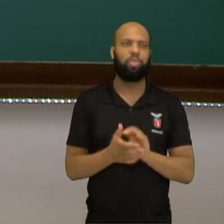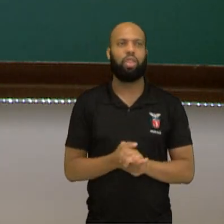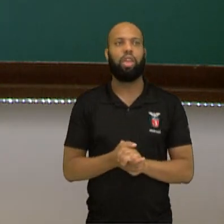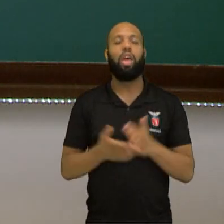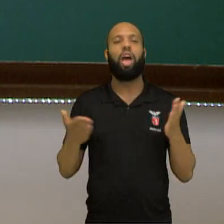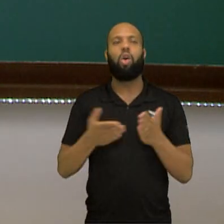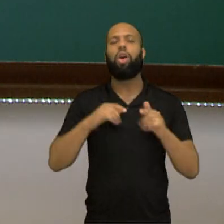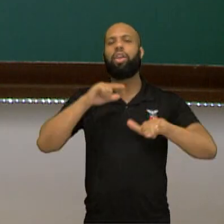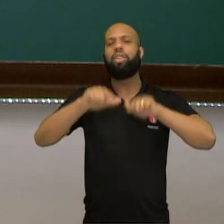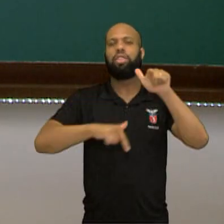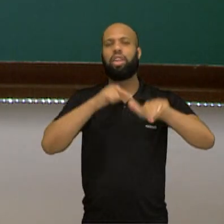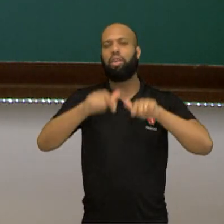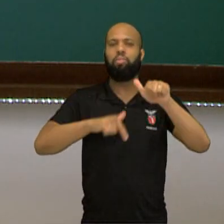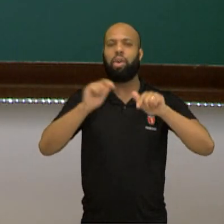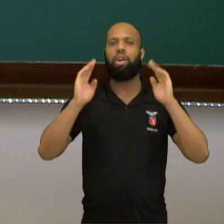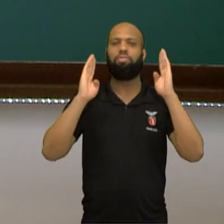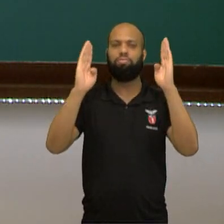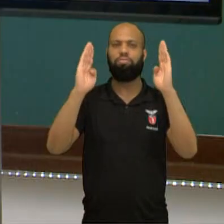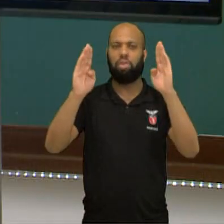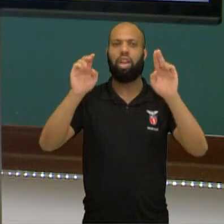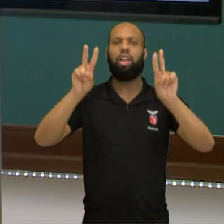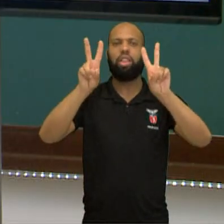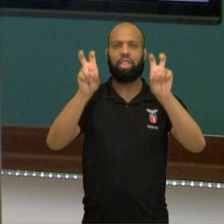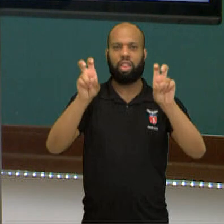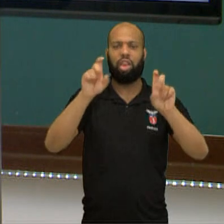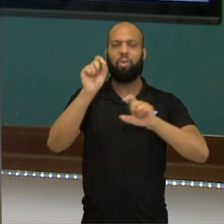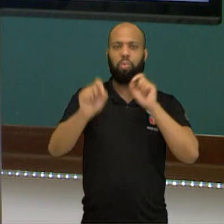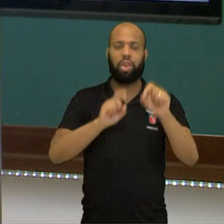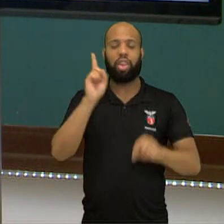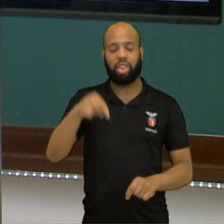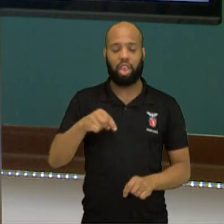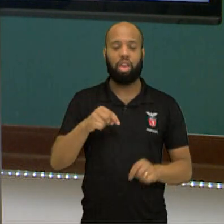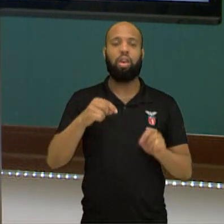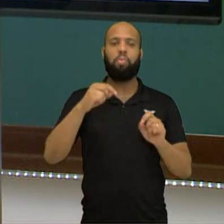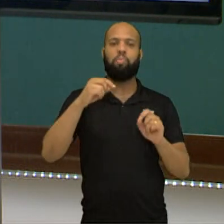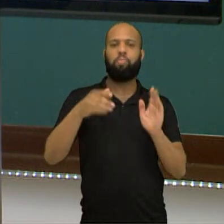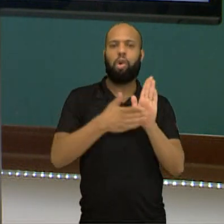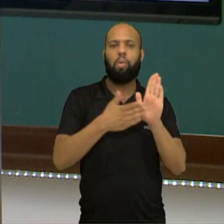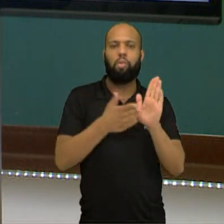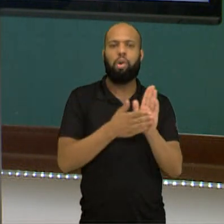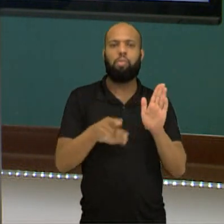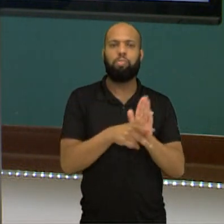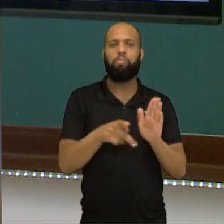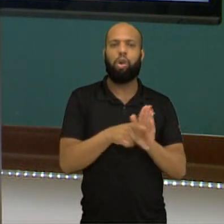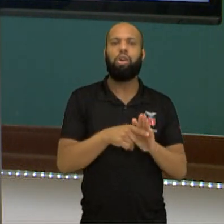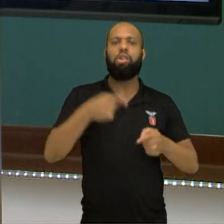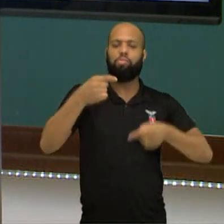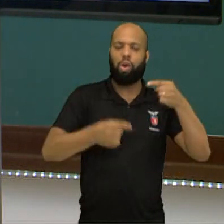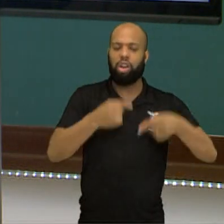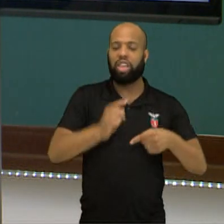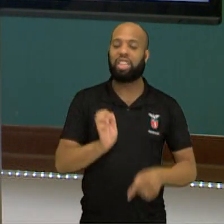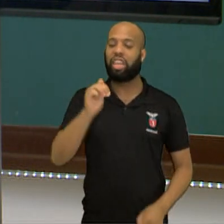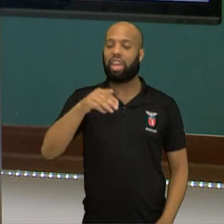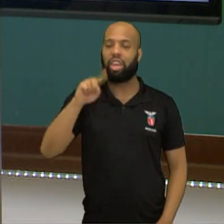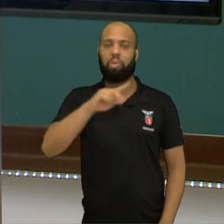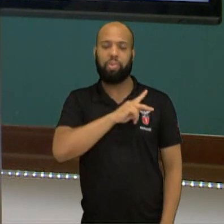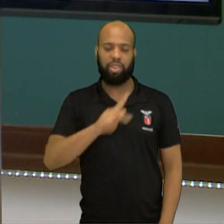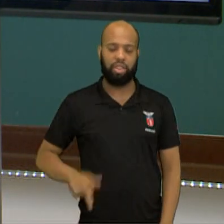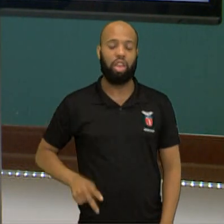Trabalhismo é uma política populista do Getúlio Vargas. Então, ele se aproximar